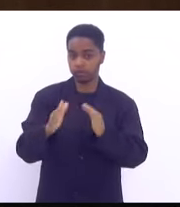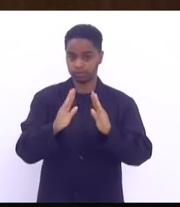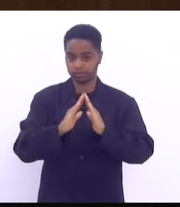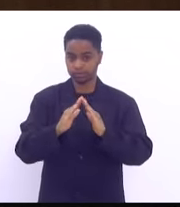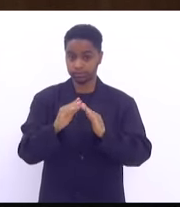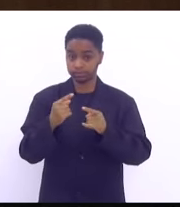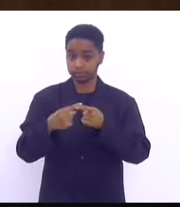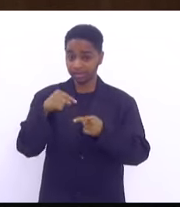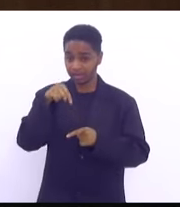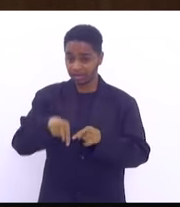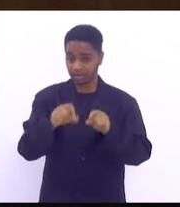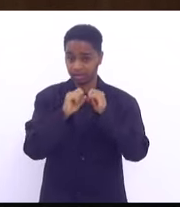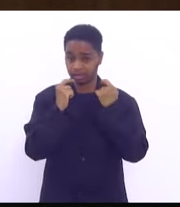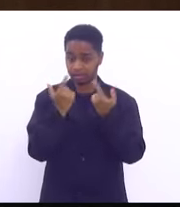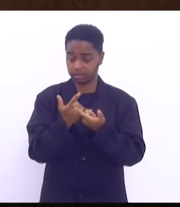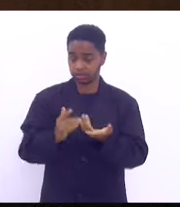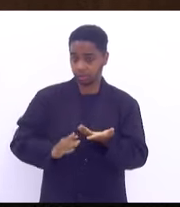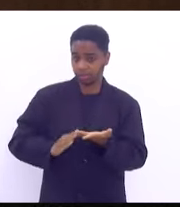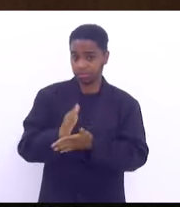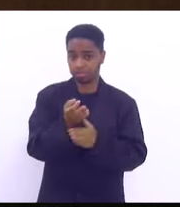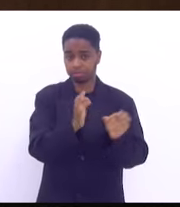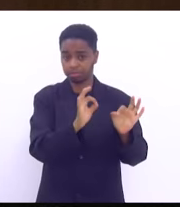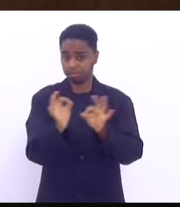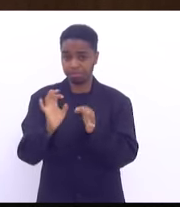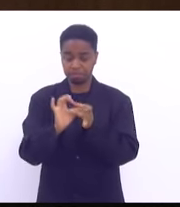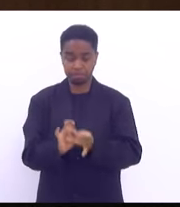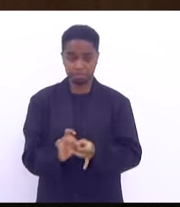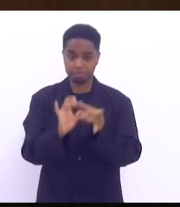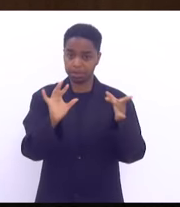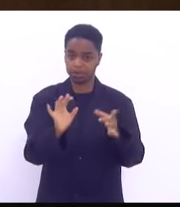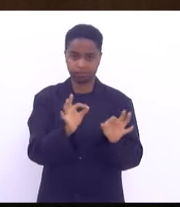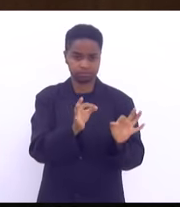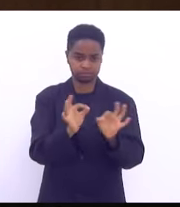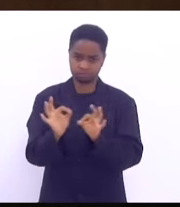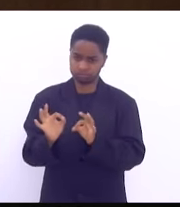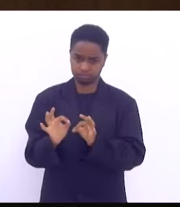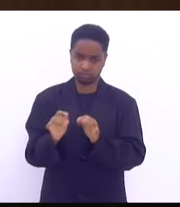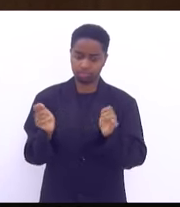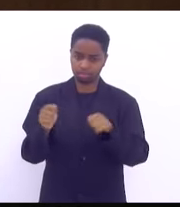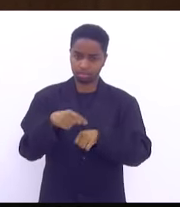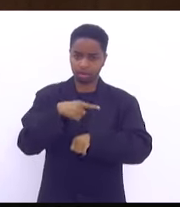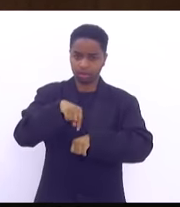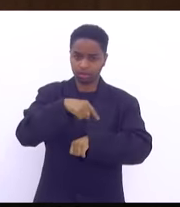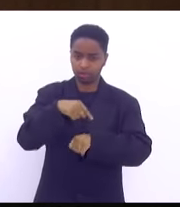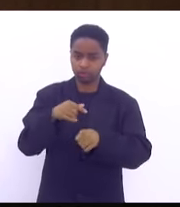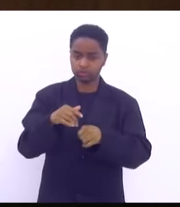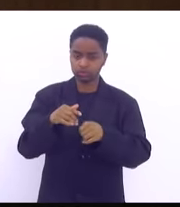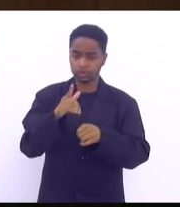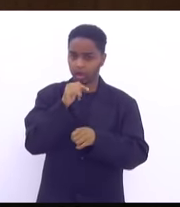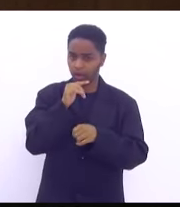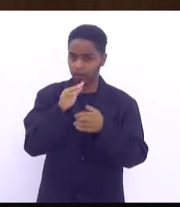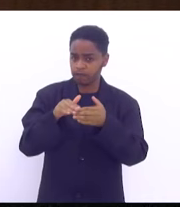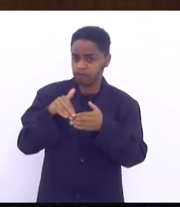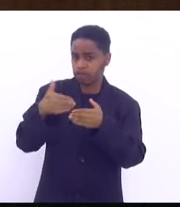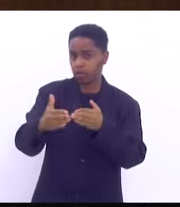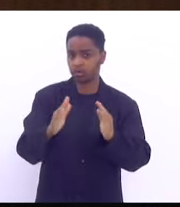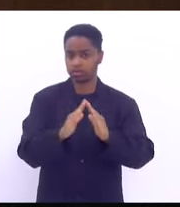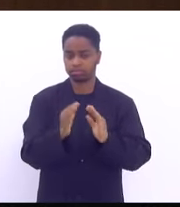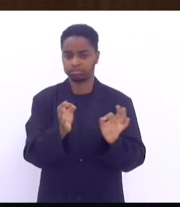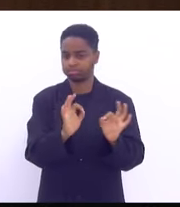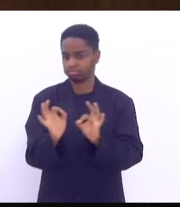aprovou nenhuma legislação permissiva para que o hidrômetro fosse externo.